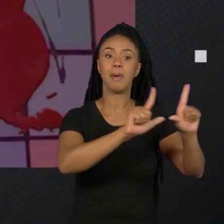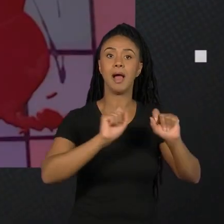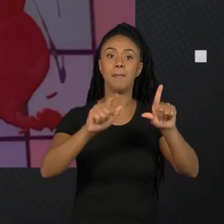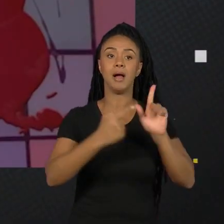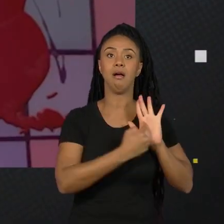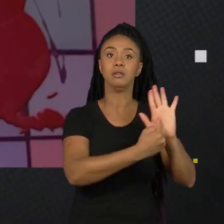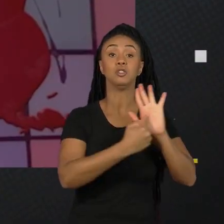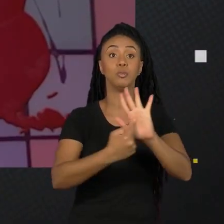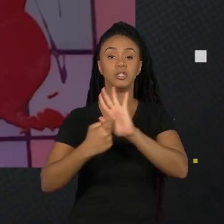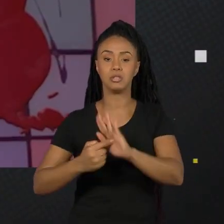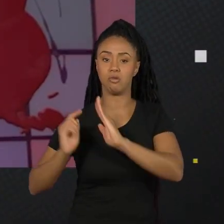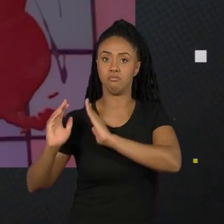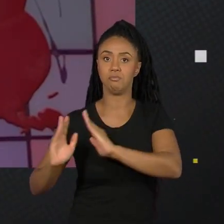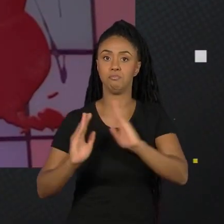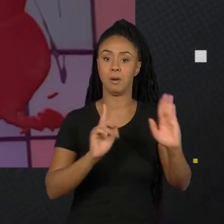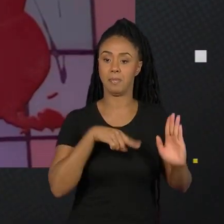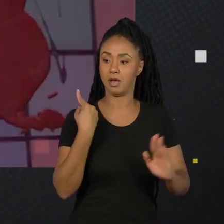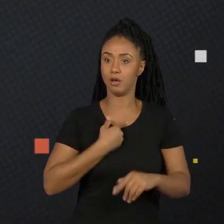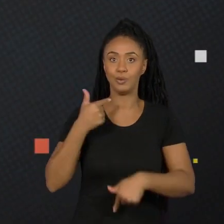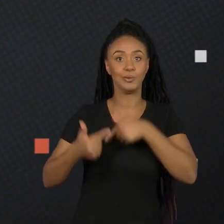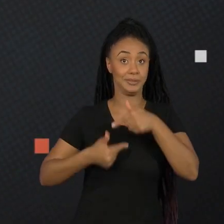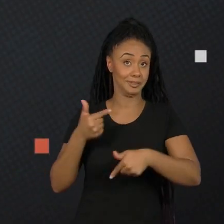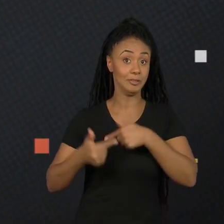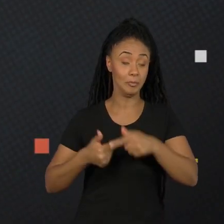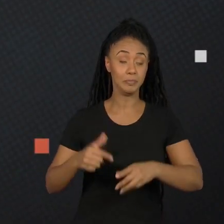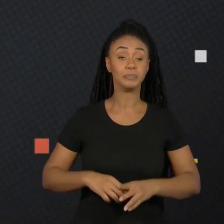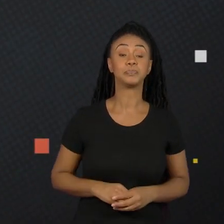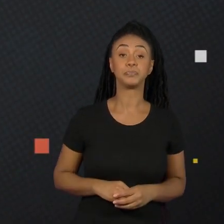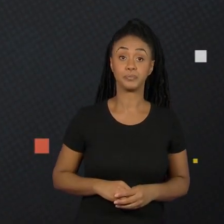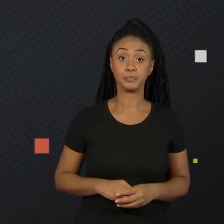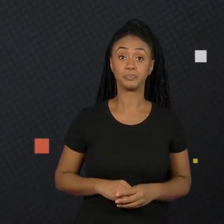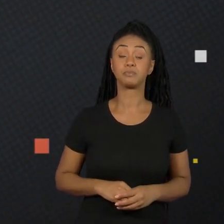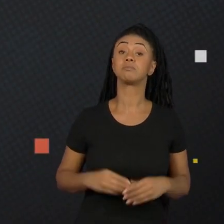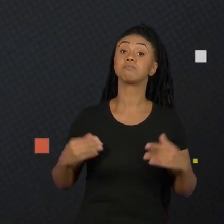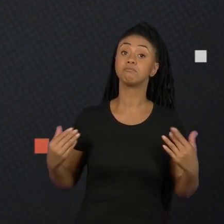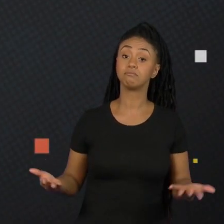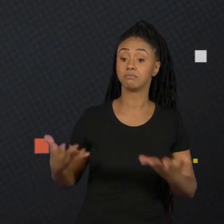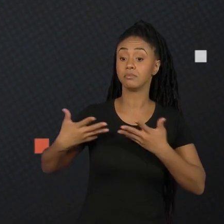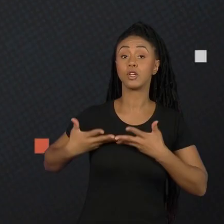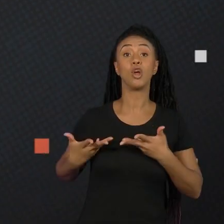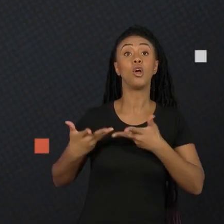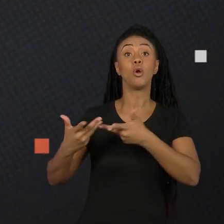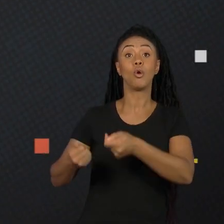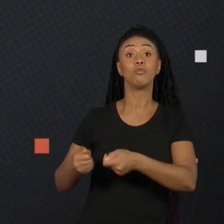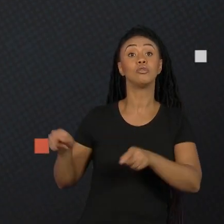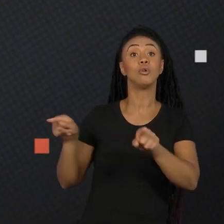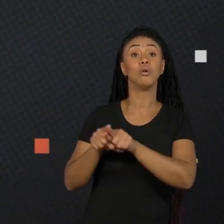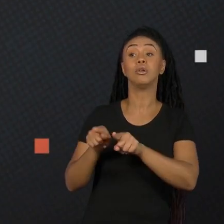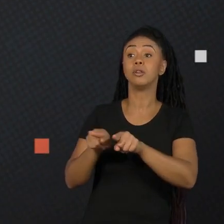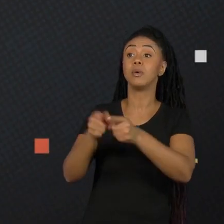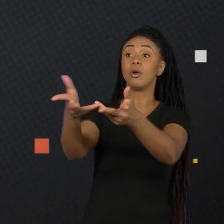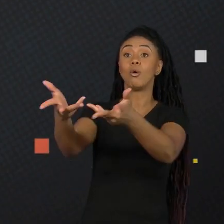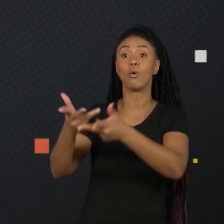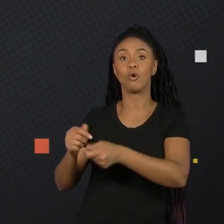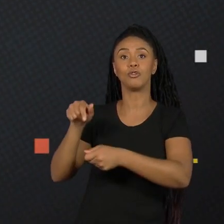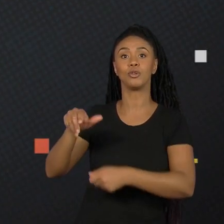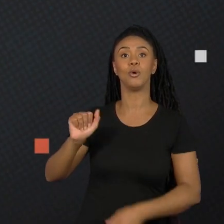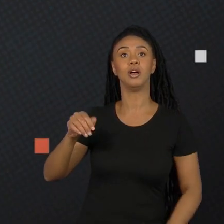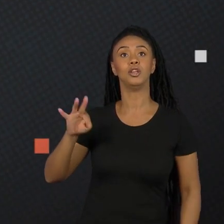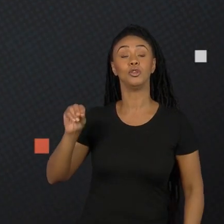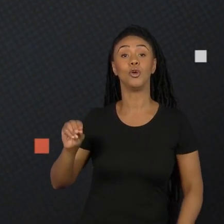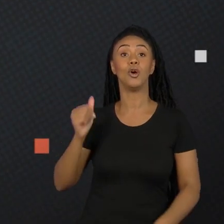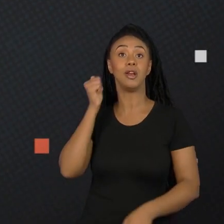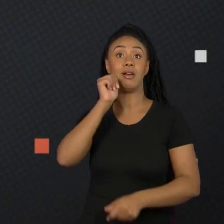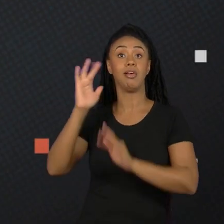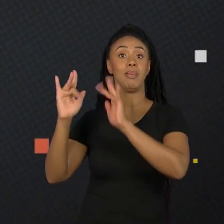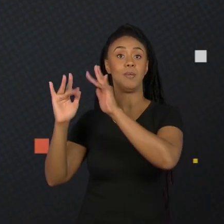sistemáticas sobre a nossa produção. E convidou o Antônio Petkov e a namorada